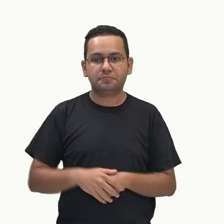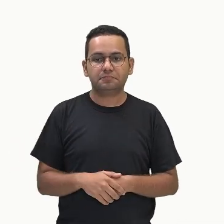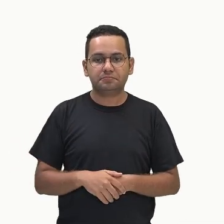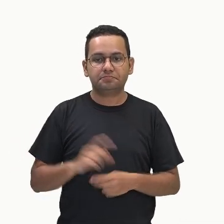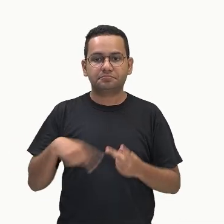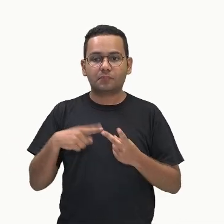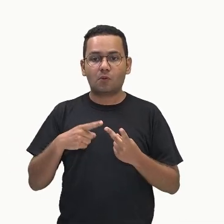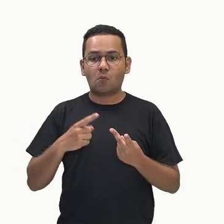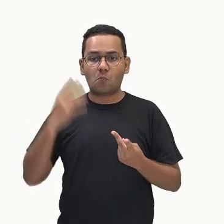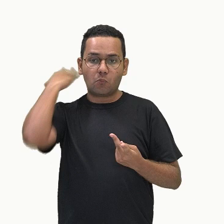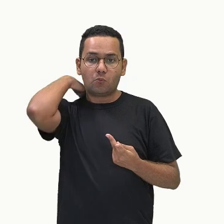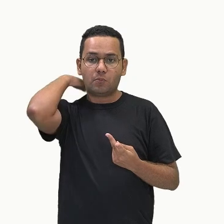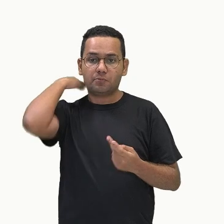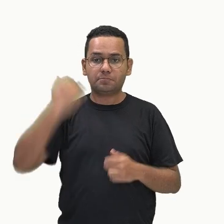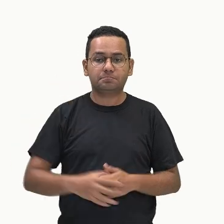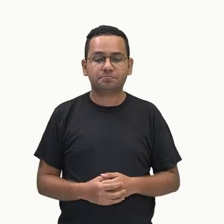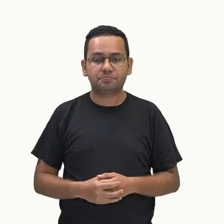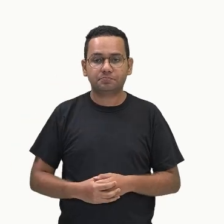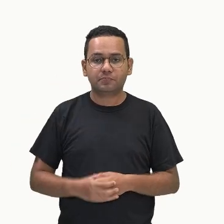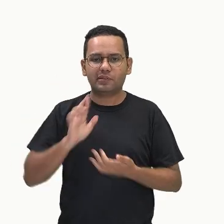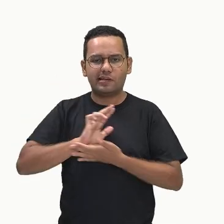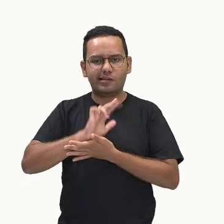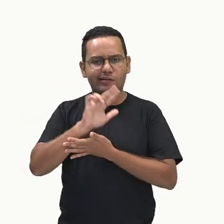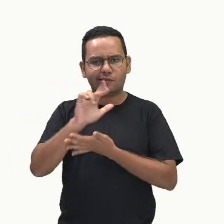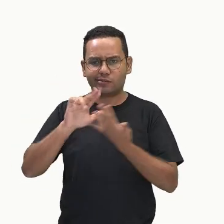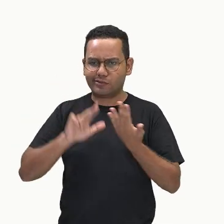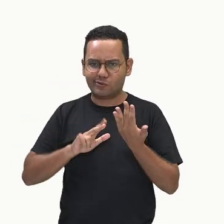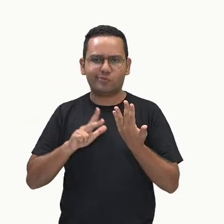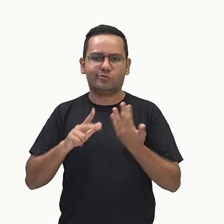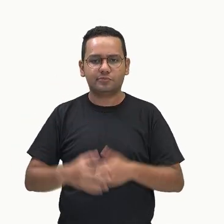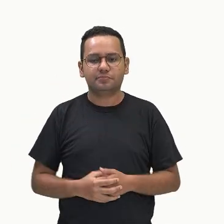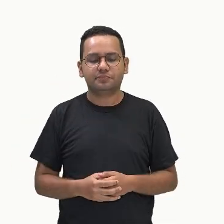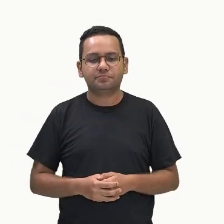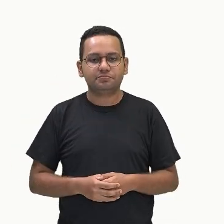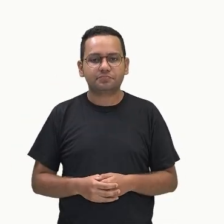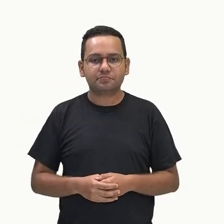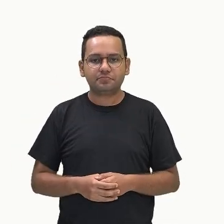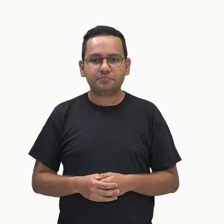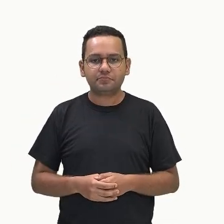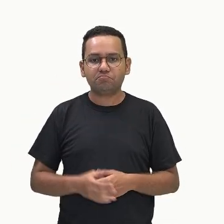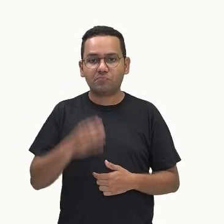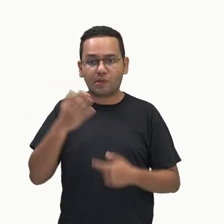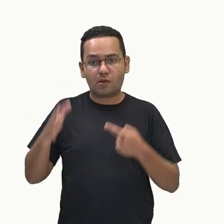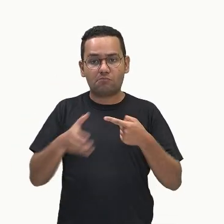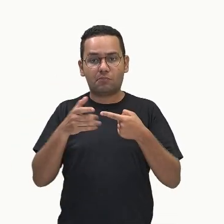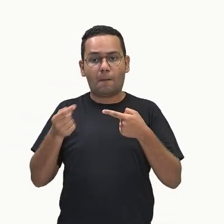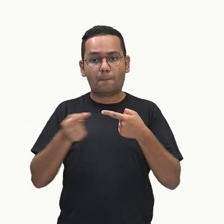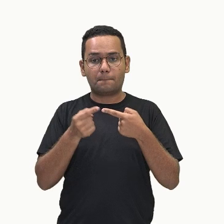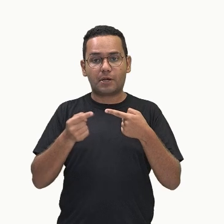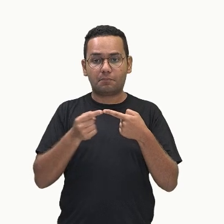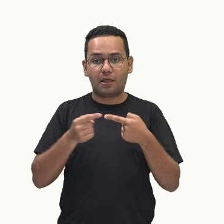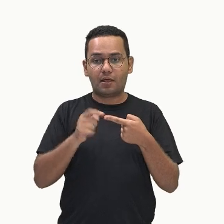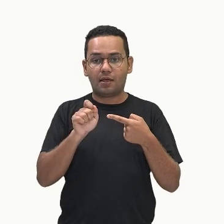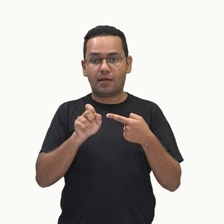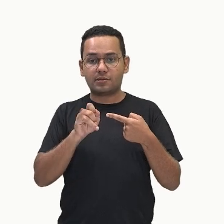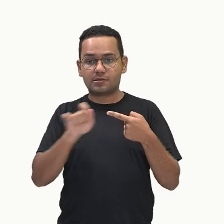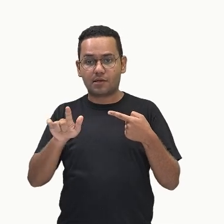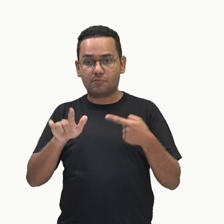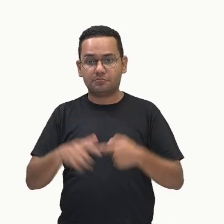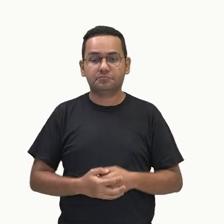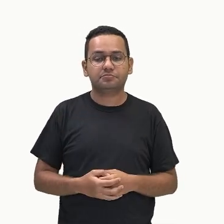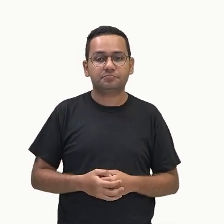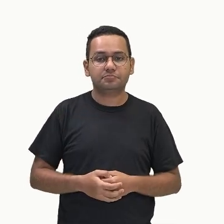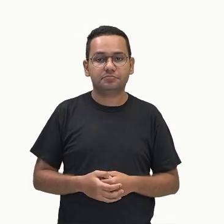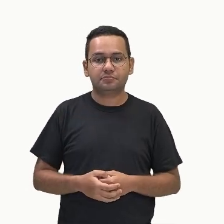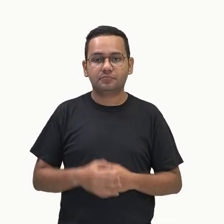nosso pulmão, certo? Então, esse é o esqueleto axial, que terá